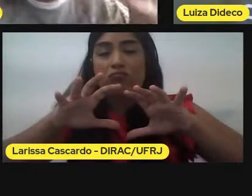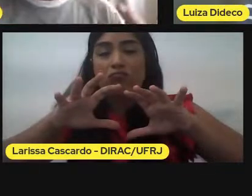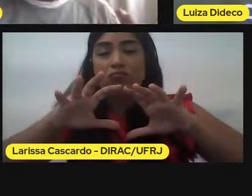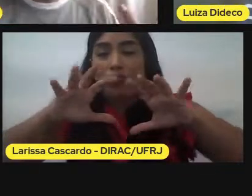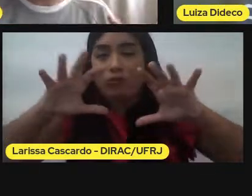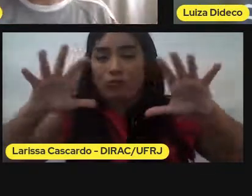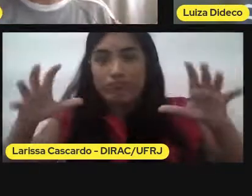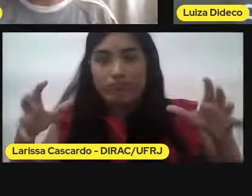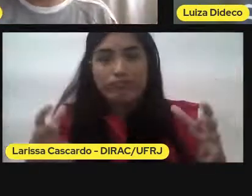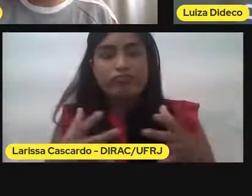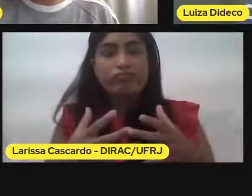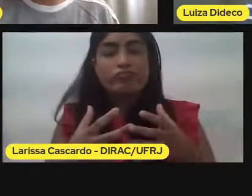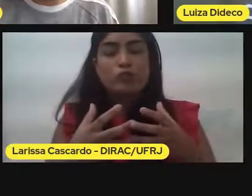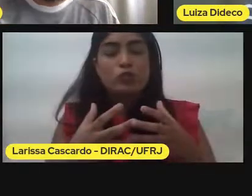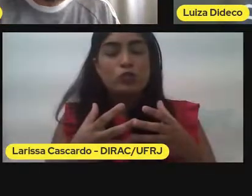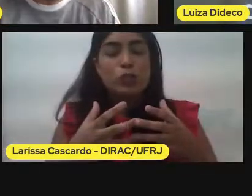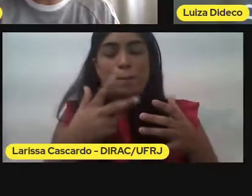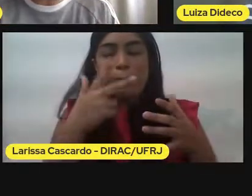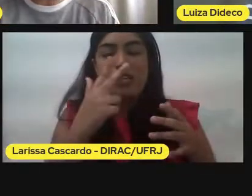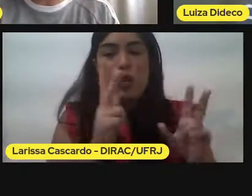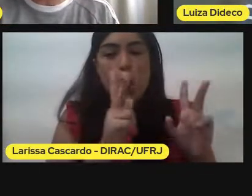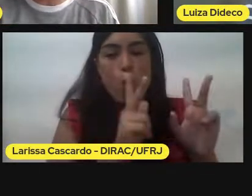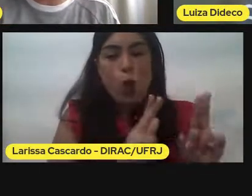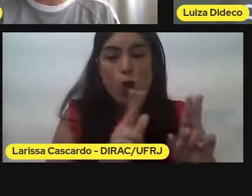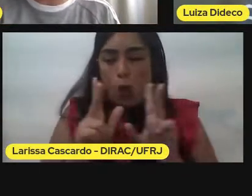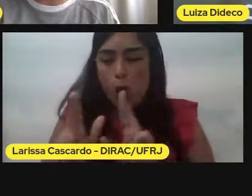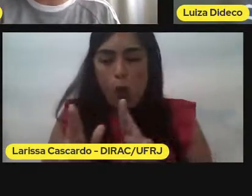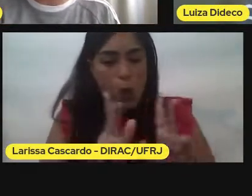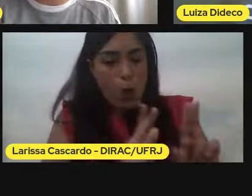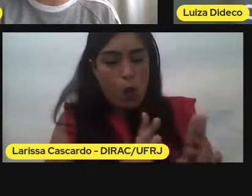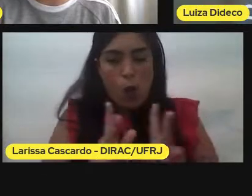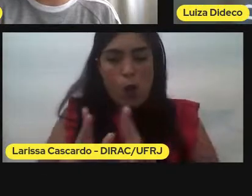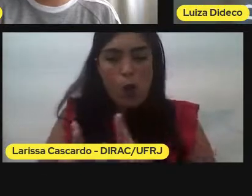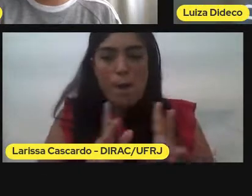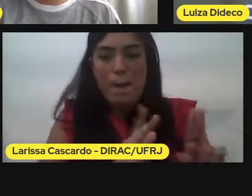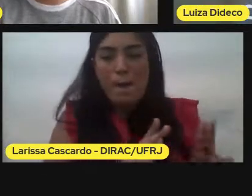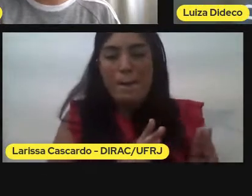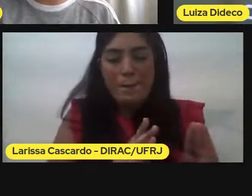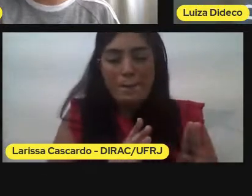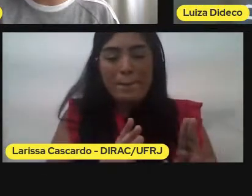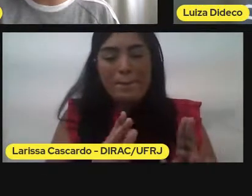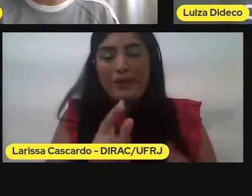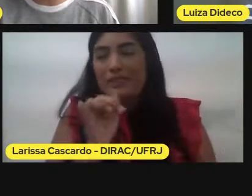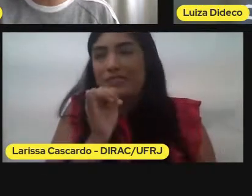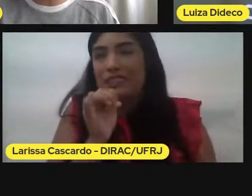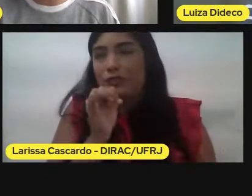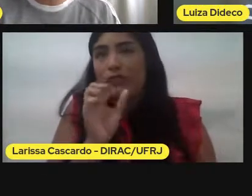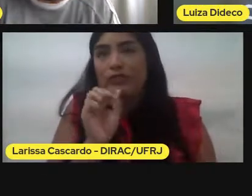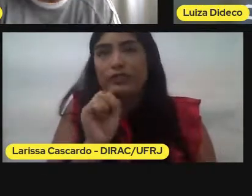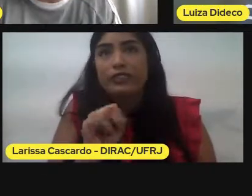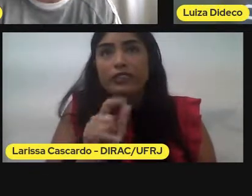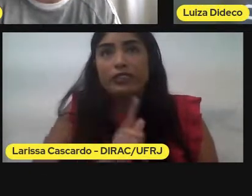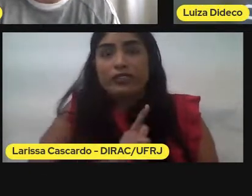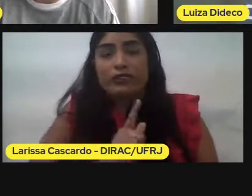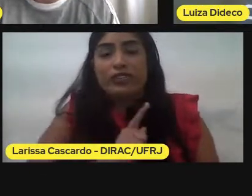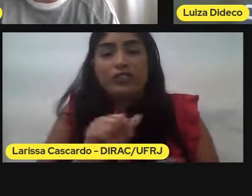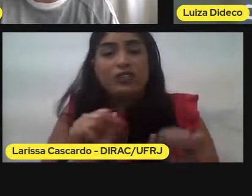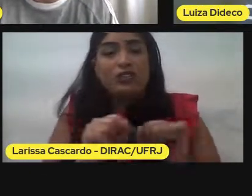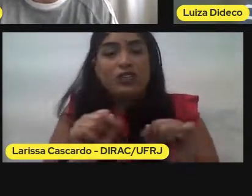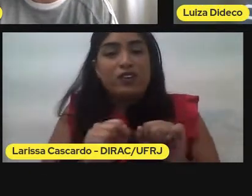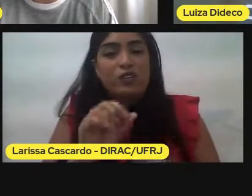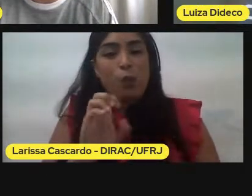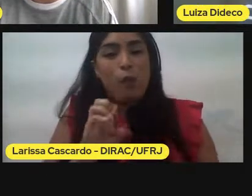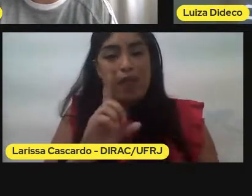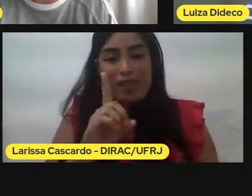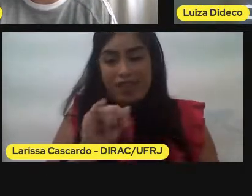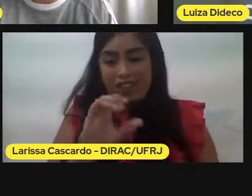um amontoado de fragmentos. Se a gente tivesse que fazer uma edição, vamos dizer assim, um pouco mais lúcida